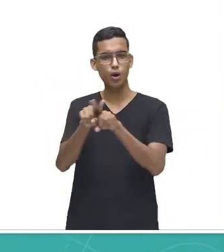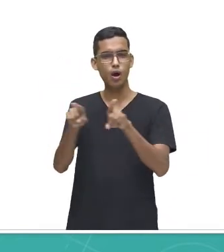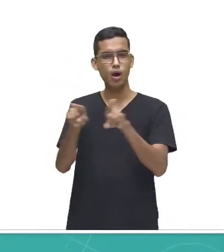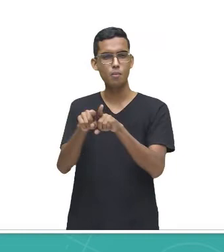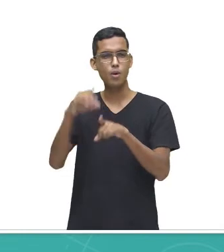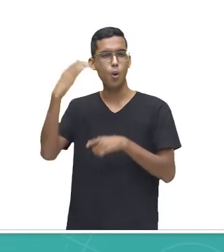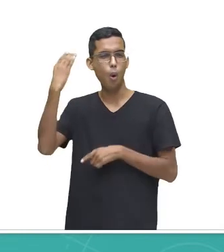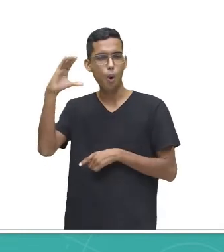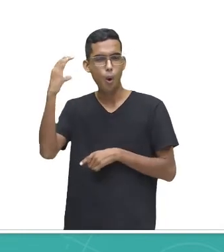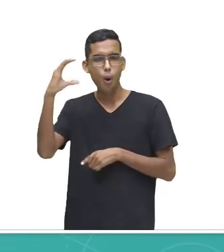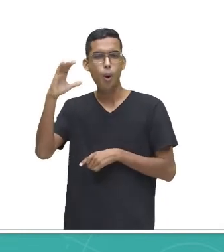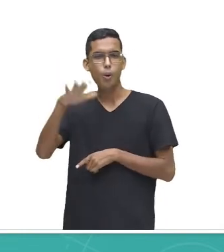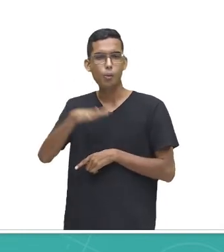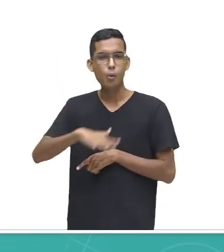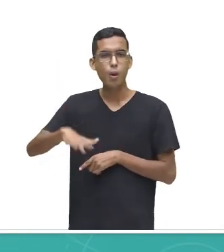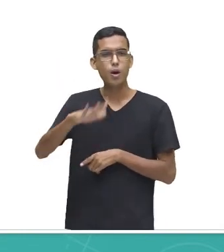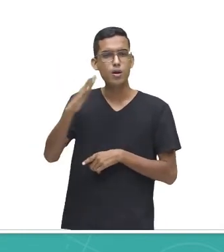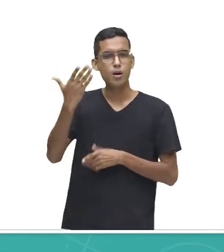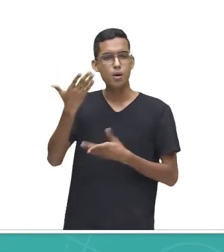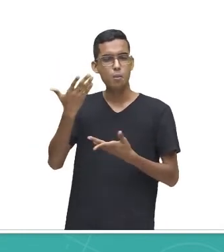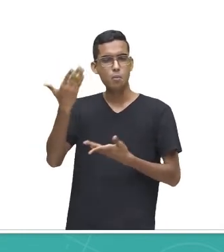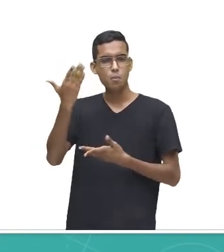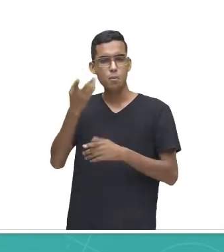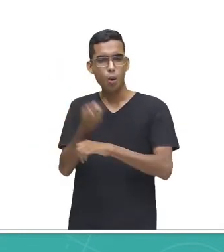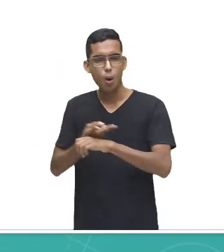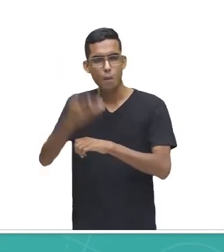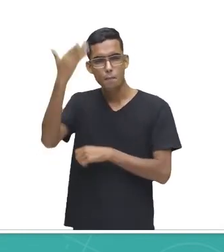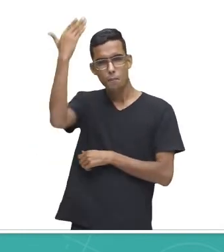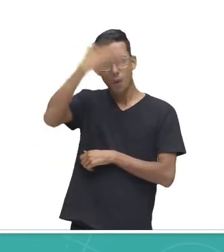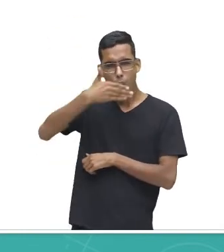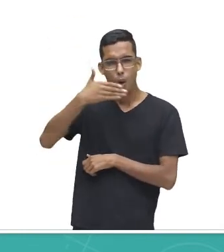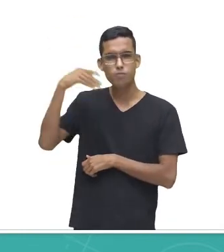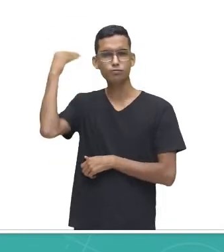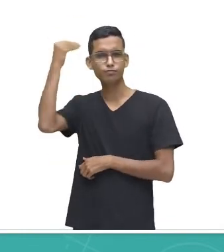experiências. Eu diria aqui de método, né?